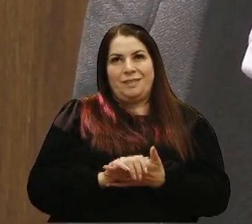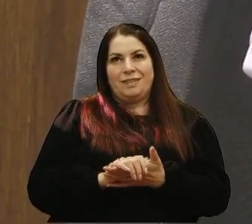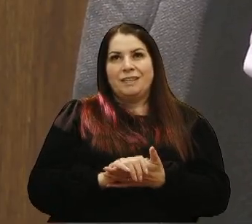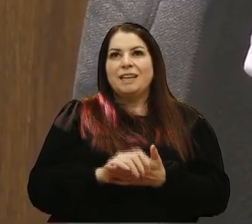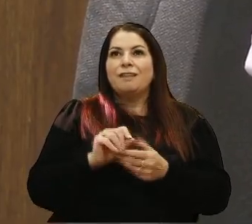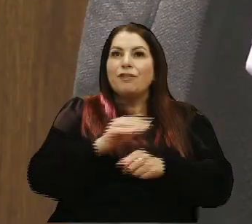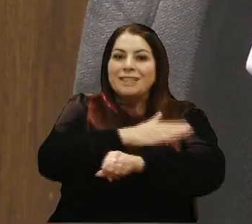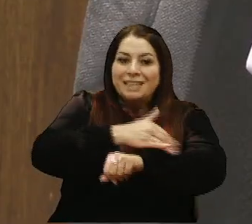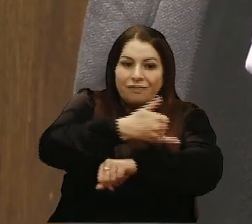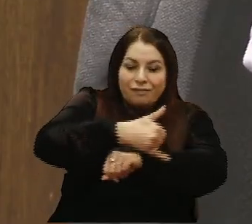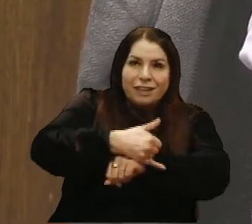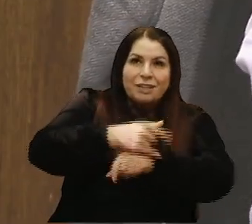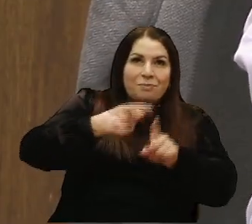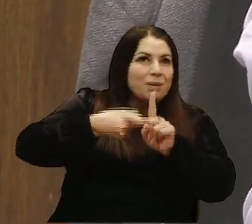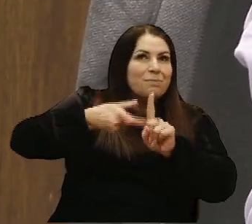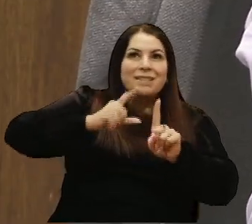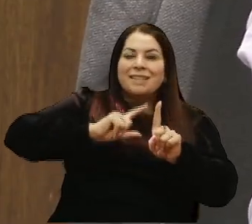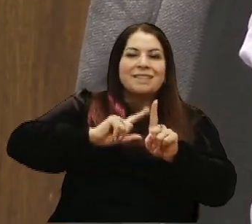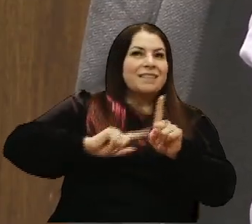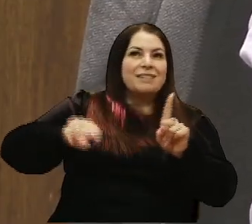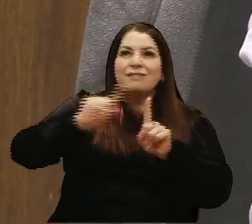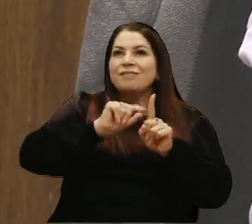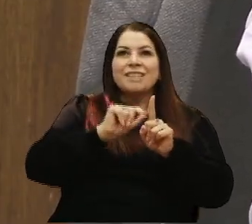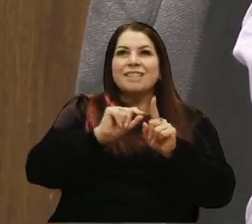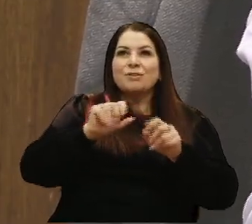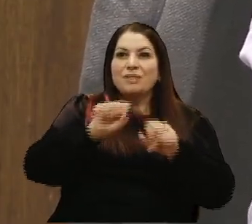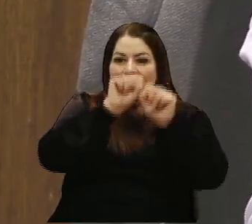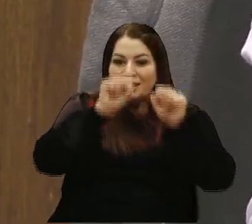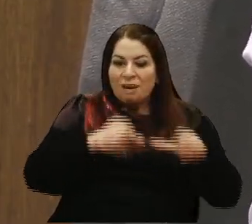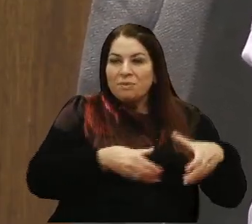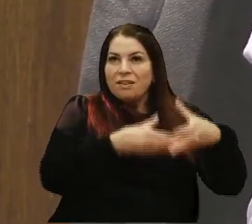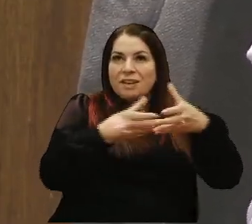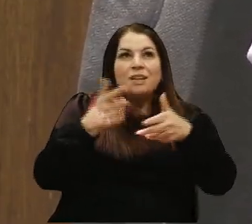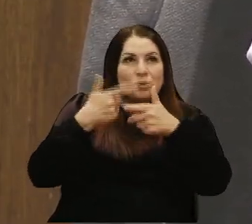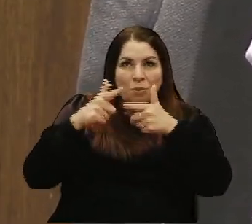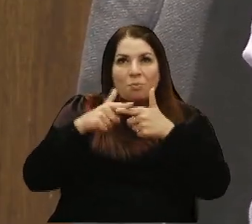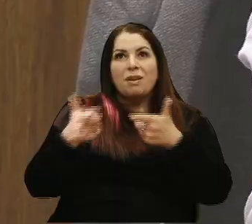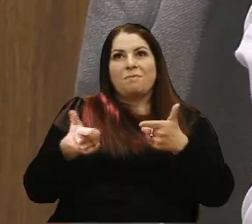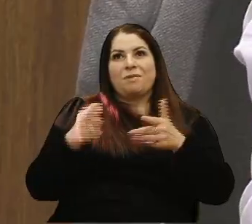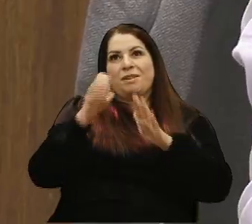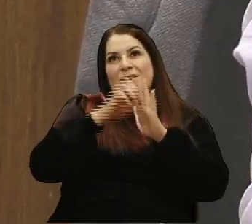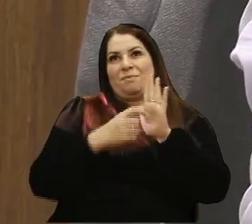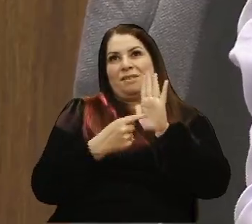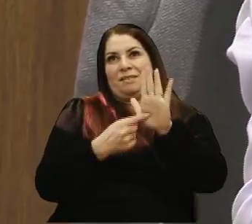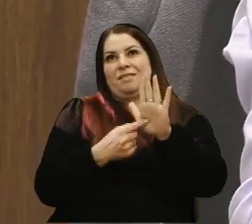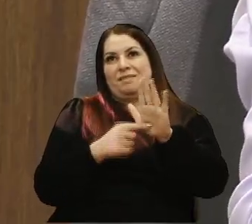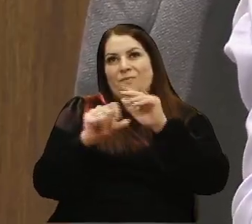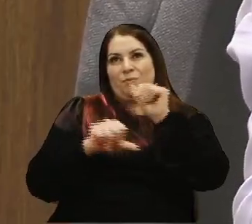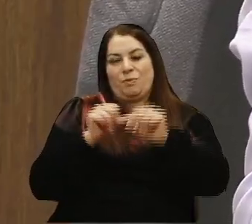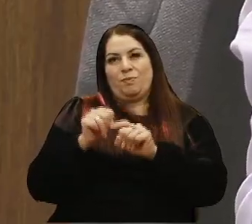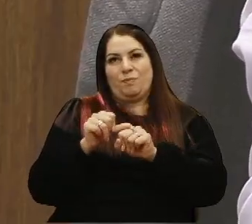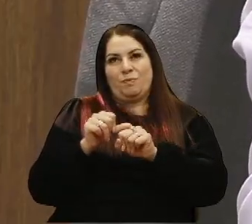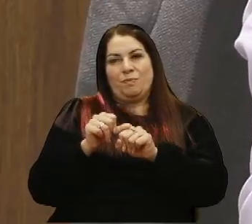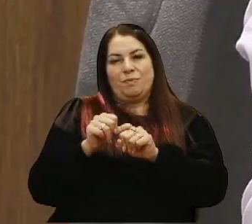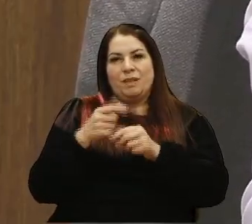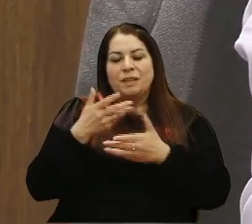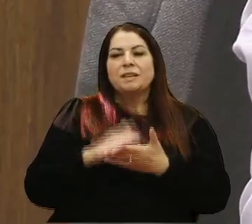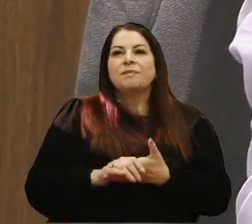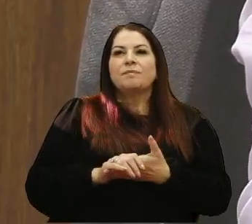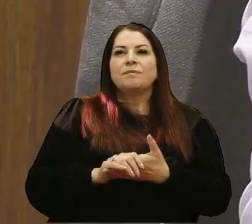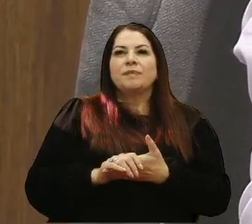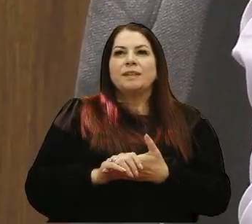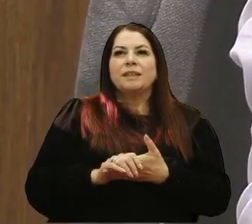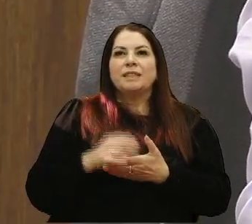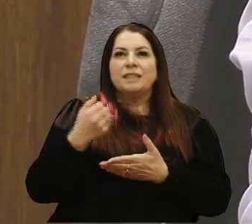foi asfaltada no mês passado sem ter sido feito sistema de drenagem. Esse é o problema que essa emenda visa alterar. E quanto à questão